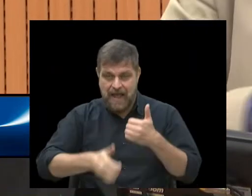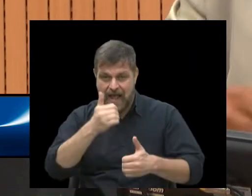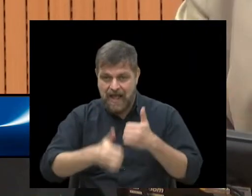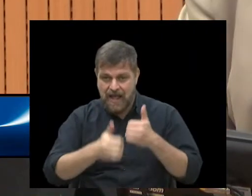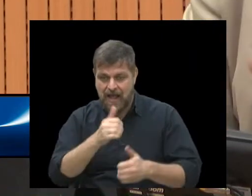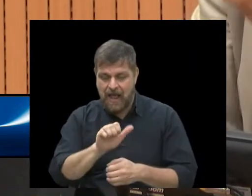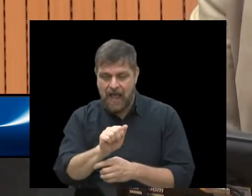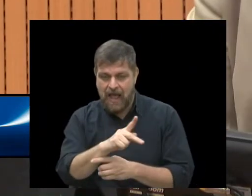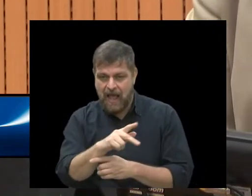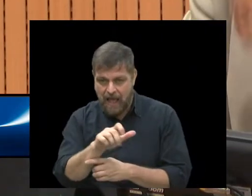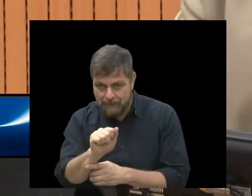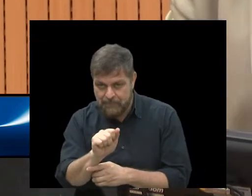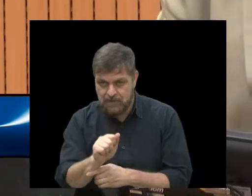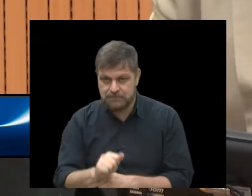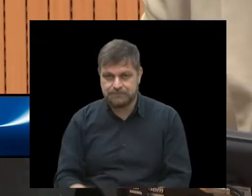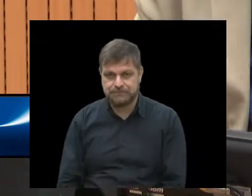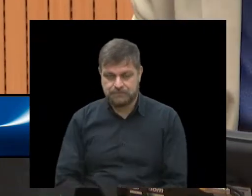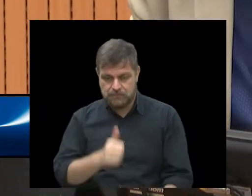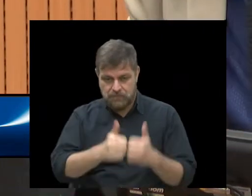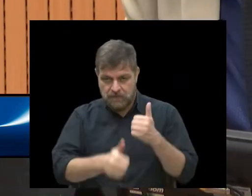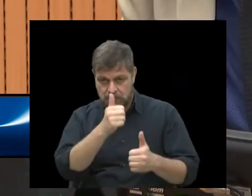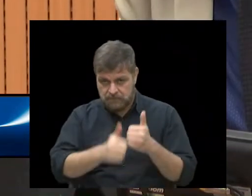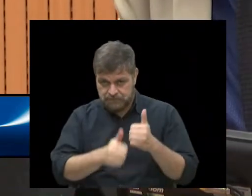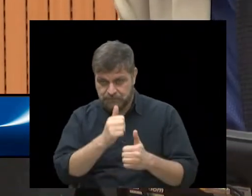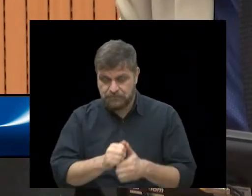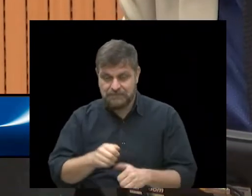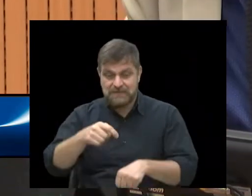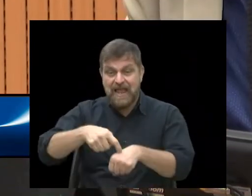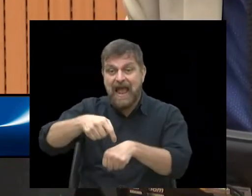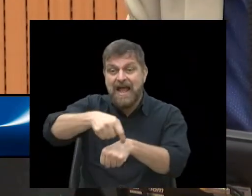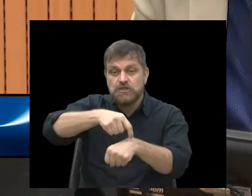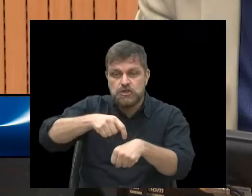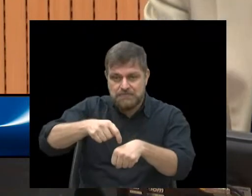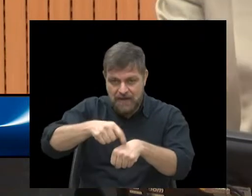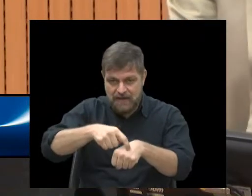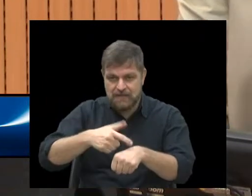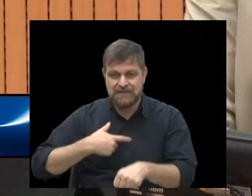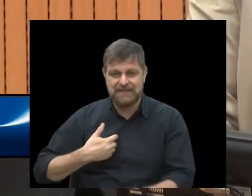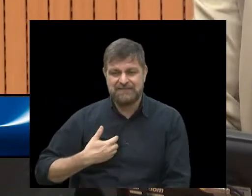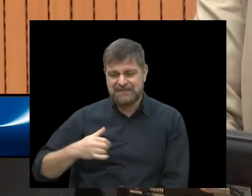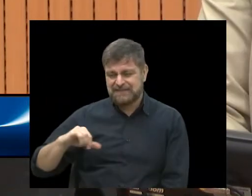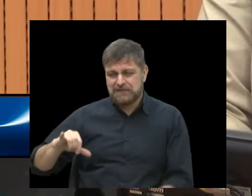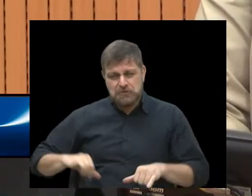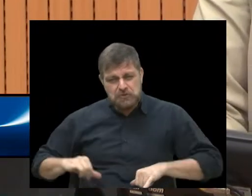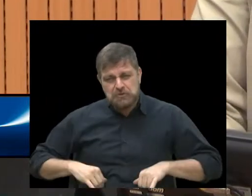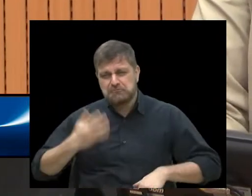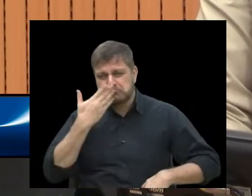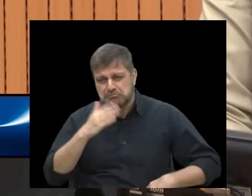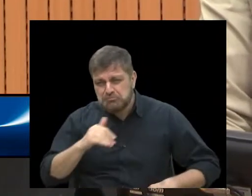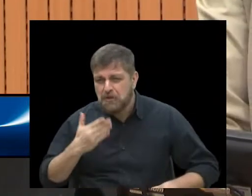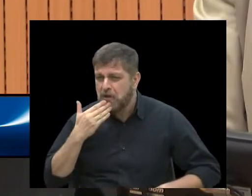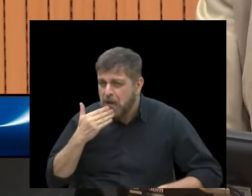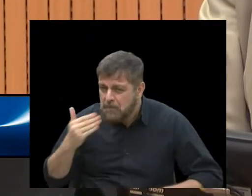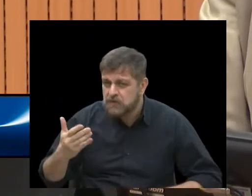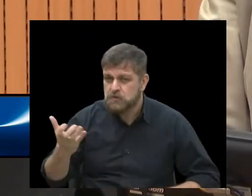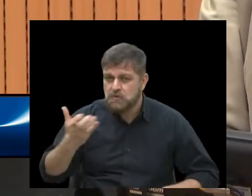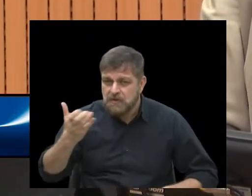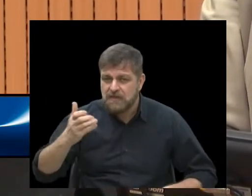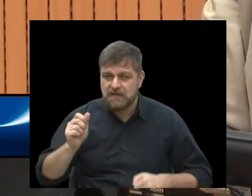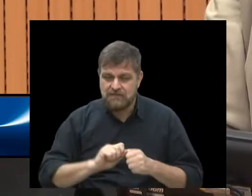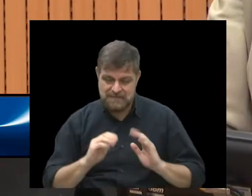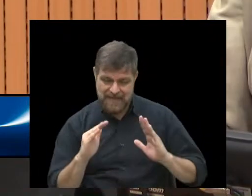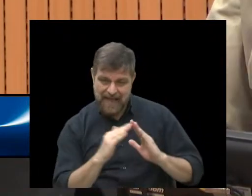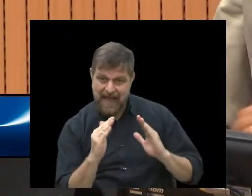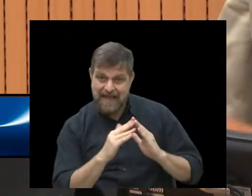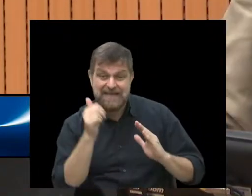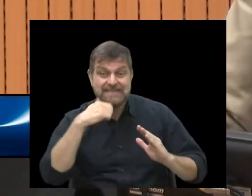Associação Paradesportistas de Atibaia. Teve uma infância muito sofrida e pediu ao programa que gostaria de reformar a casa